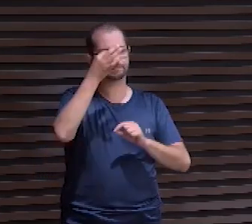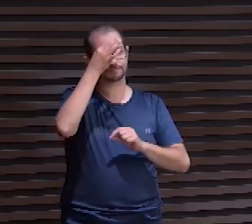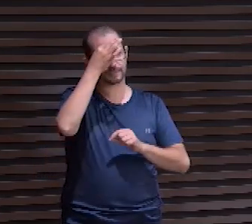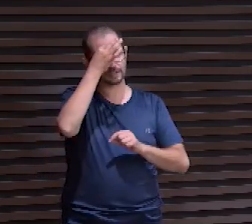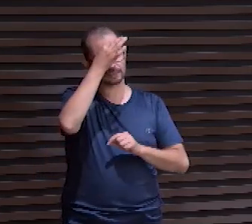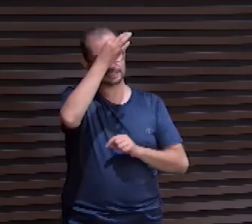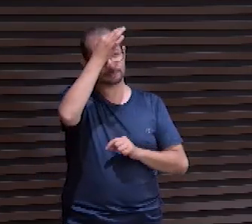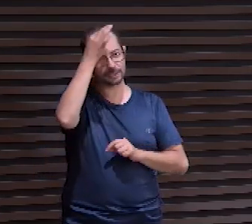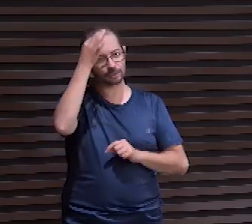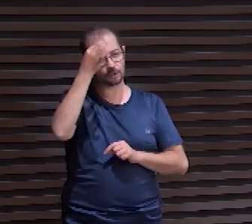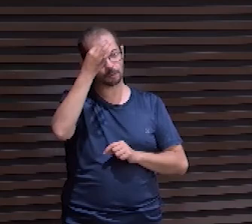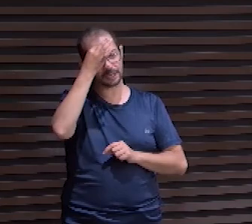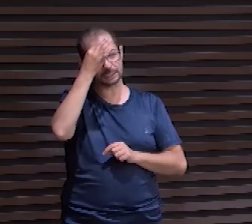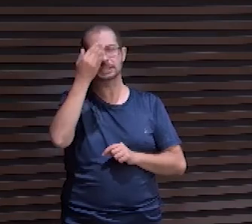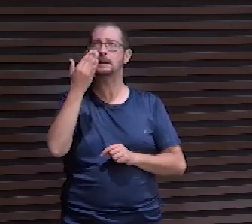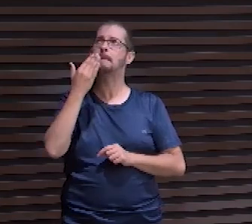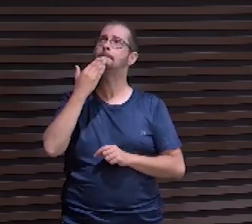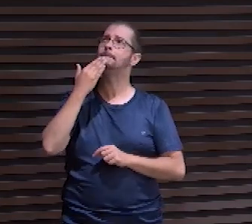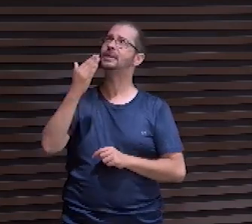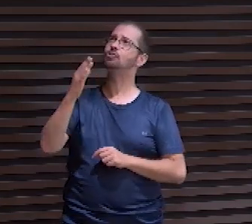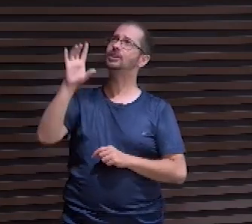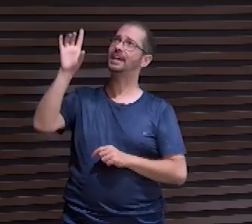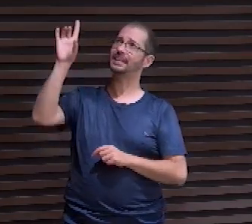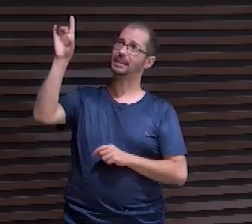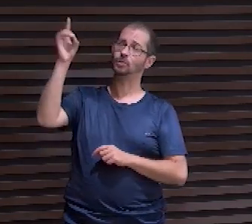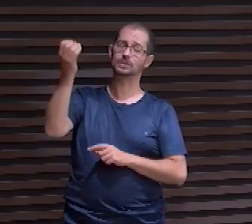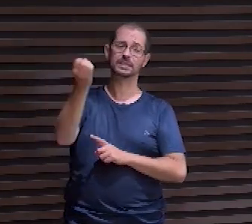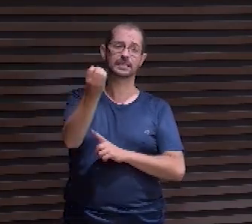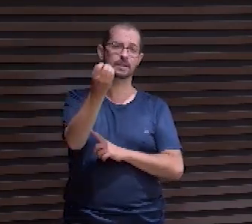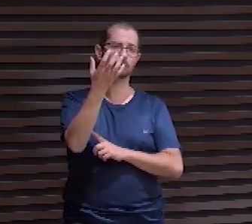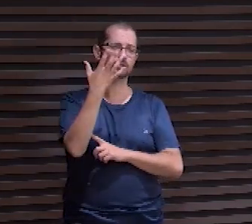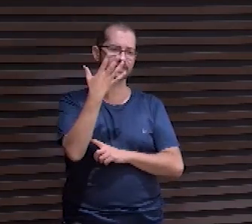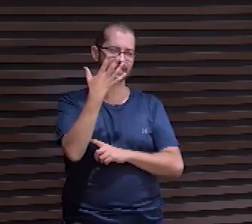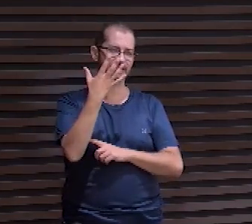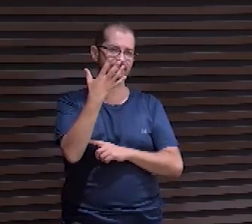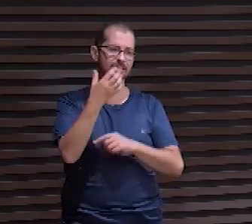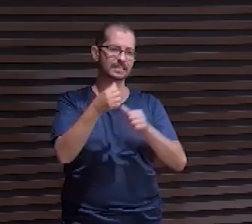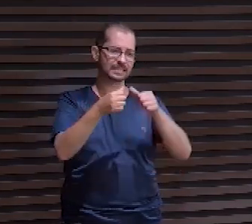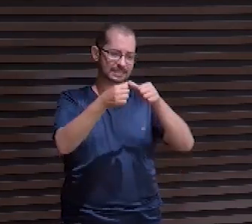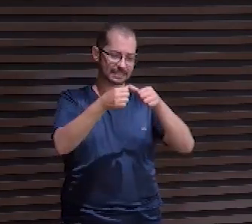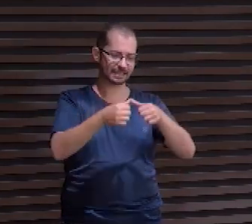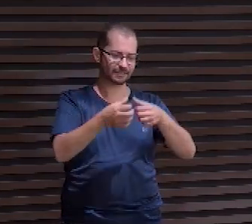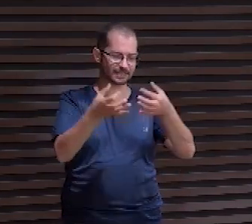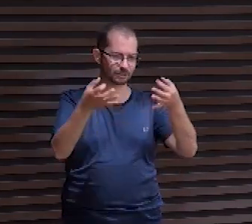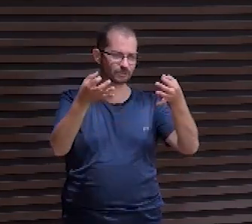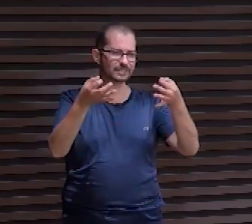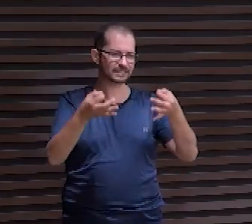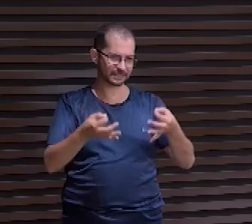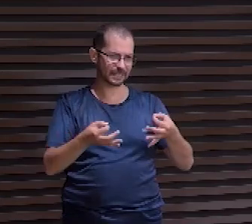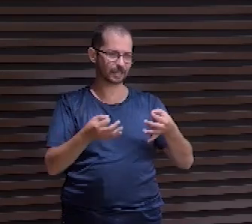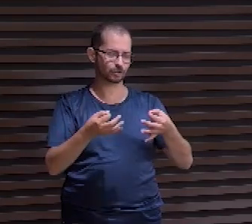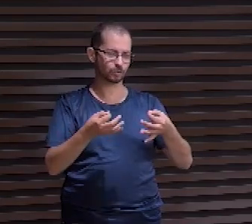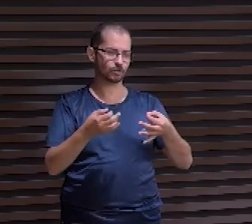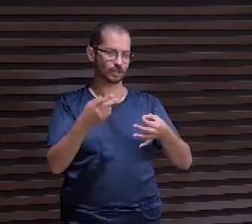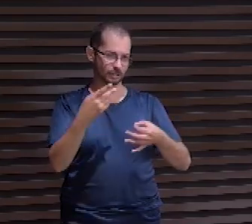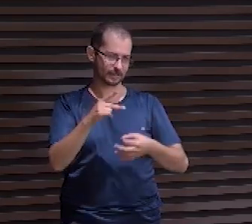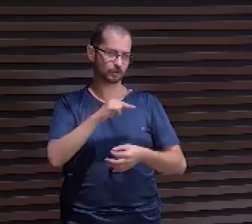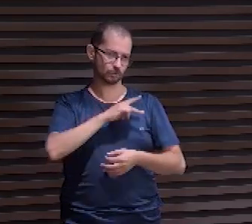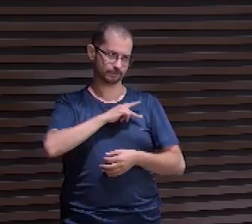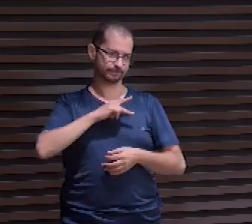espiritualmente pedia ao Senhor que lhe mostrasse se estava sendo eficaz em seu ministério.